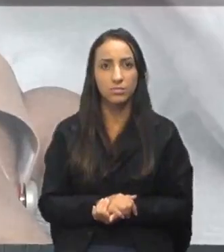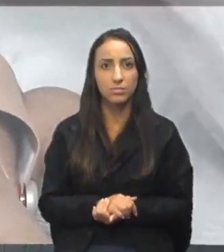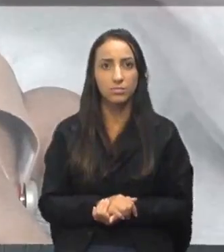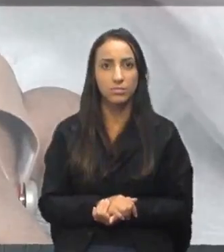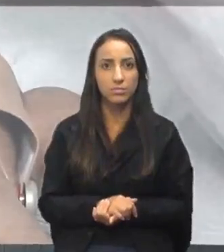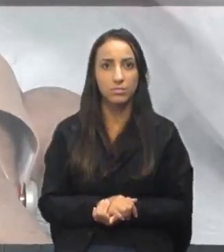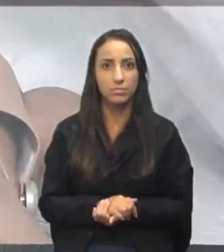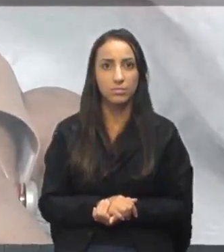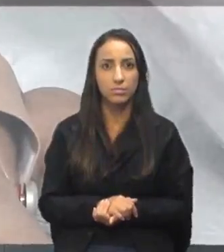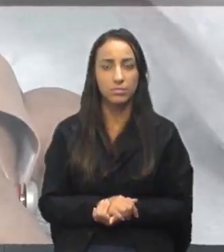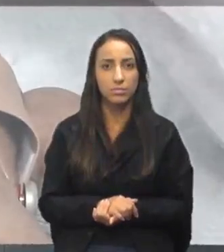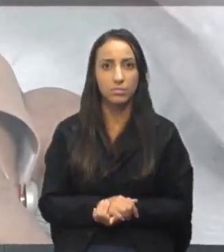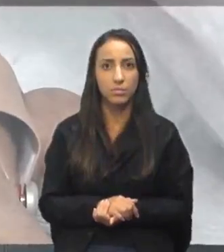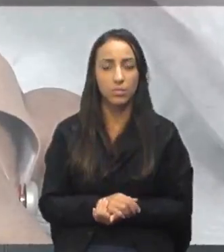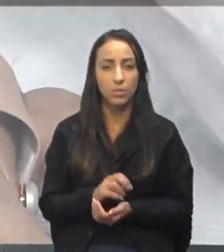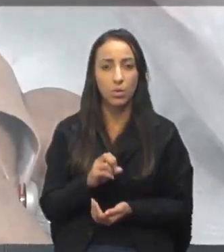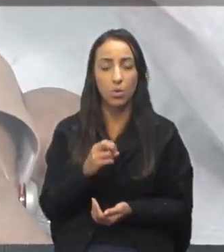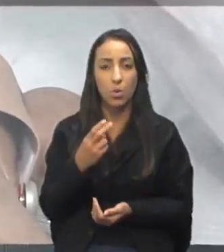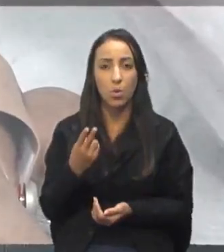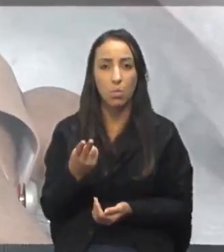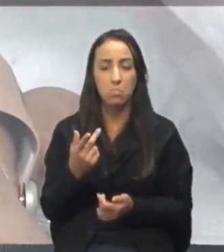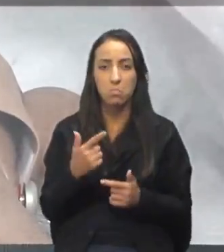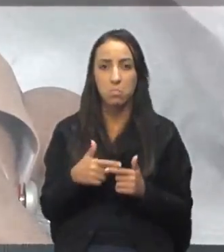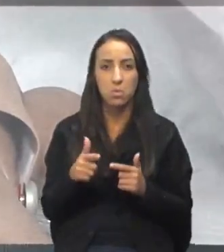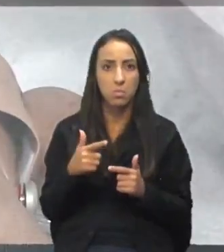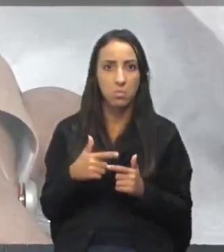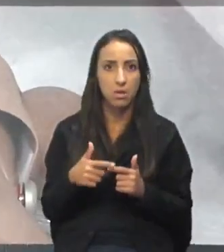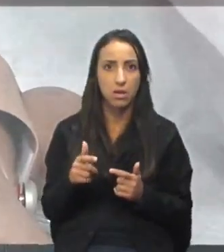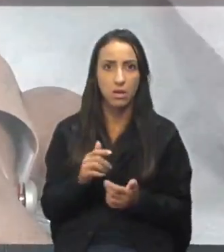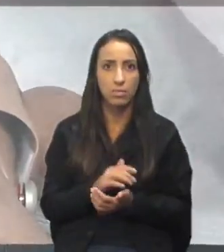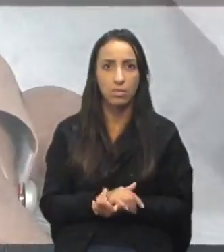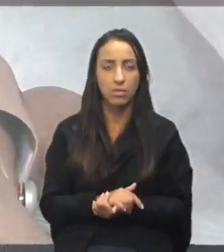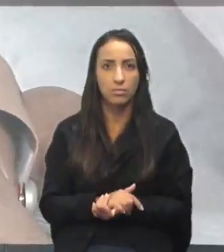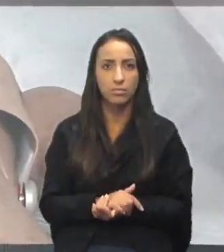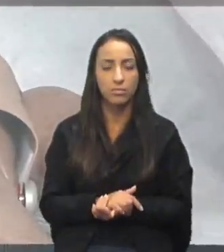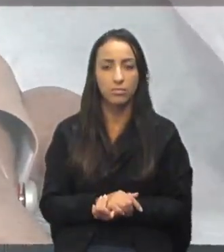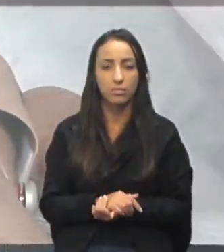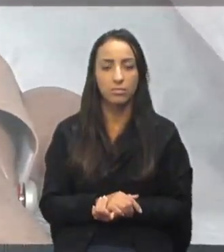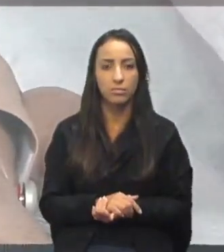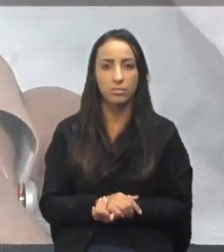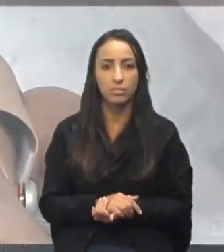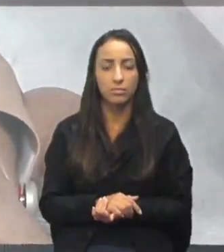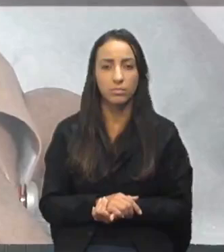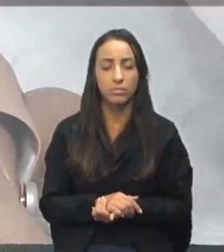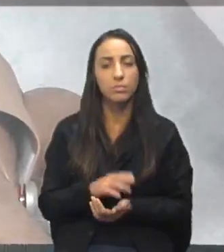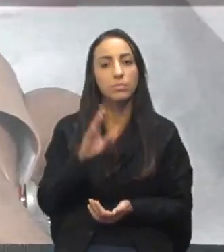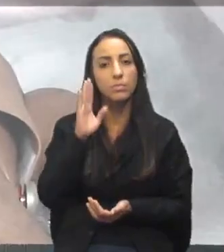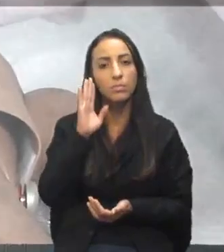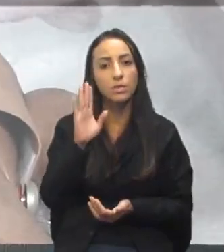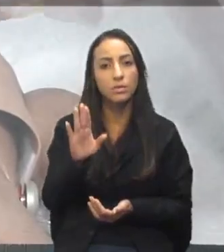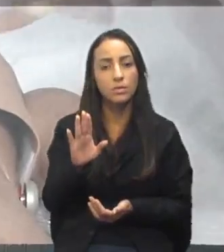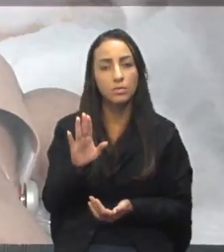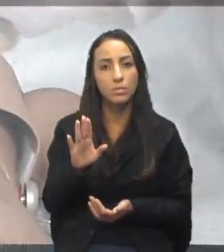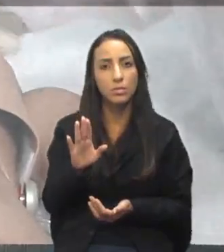dentadura. Quando há alguma deformidade ou alguma alteração,